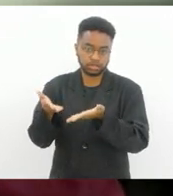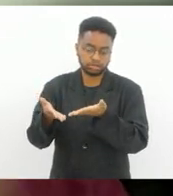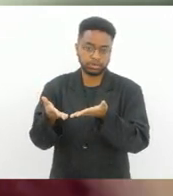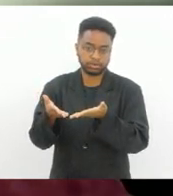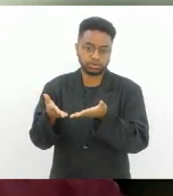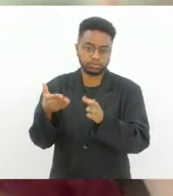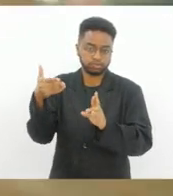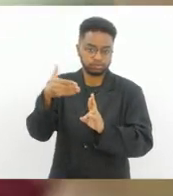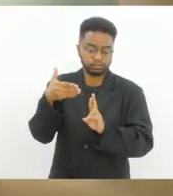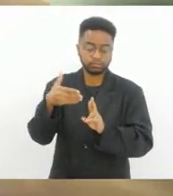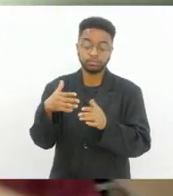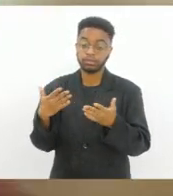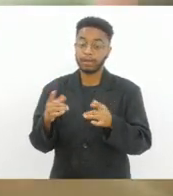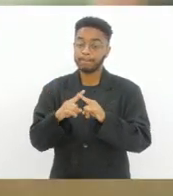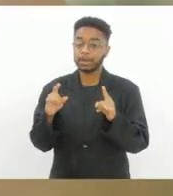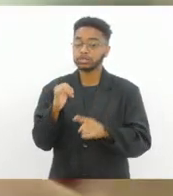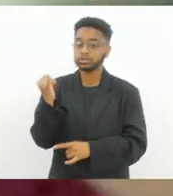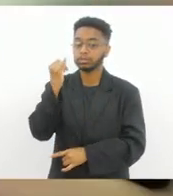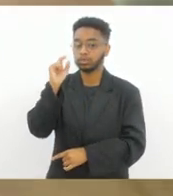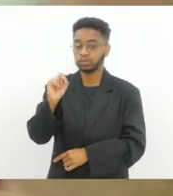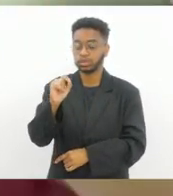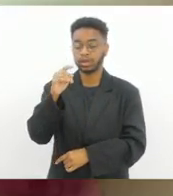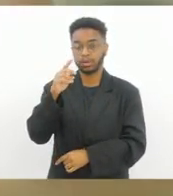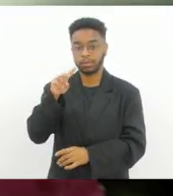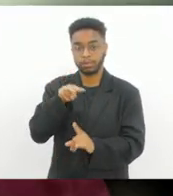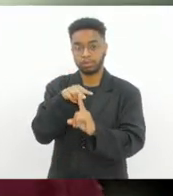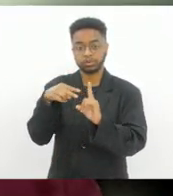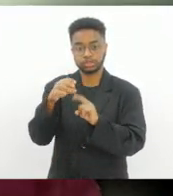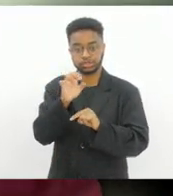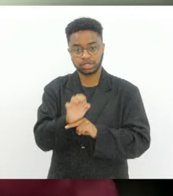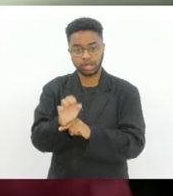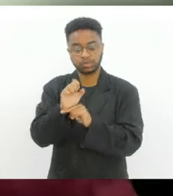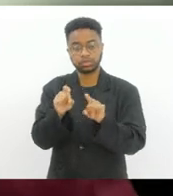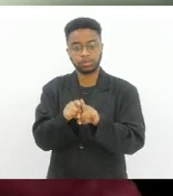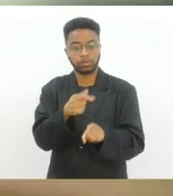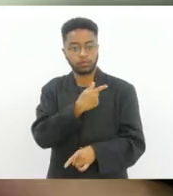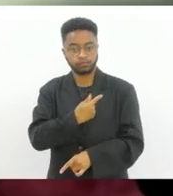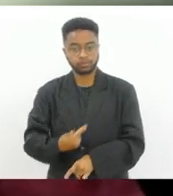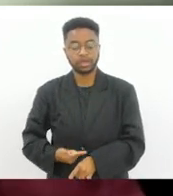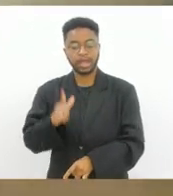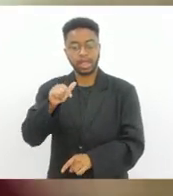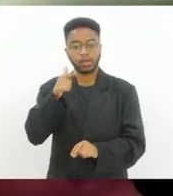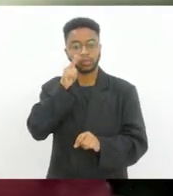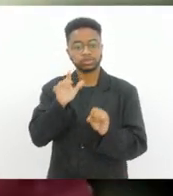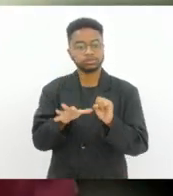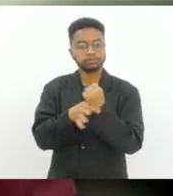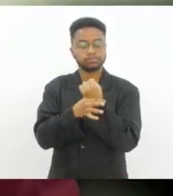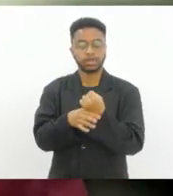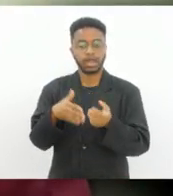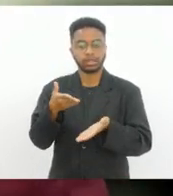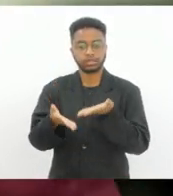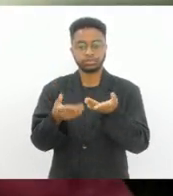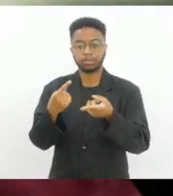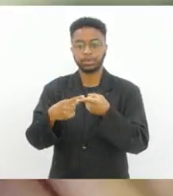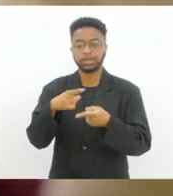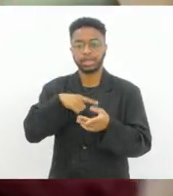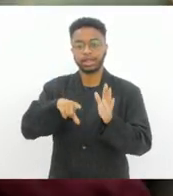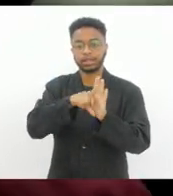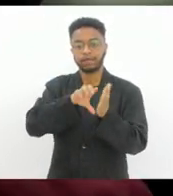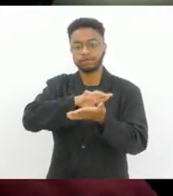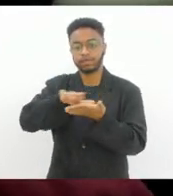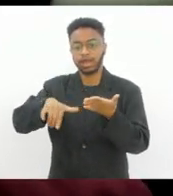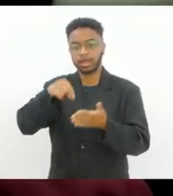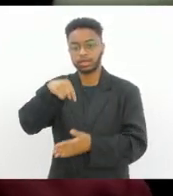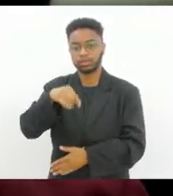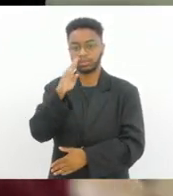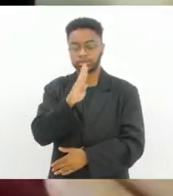O importante, do ponto de vista do Estado e do governo, é garantir o atendimento, porque há diversas leis no Brasil que dizem que a